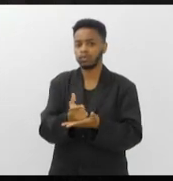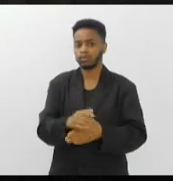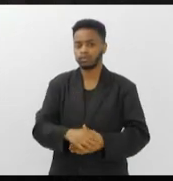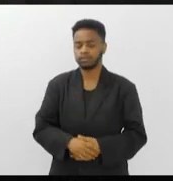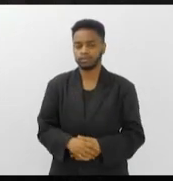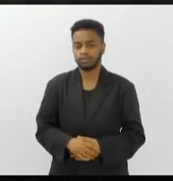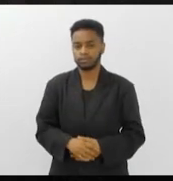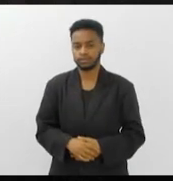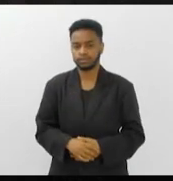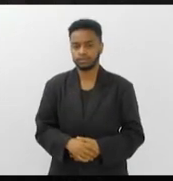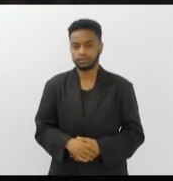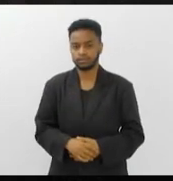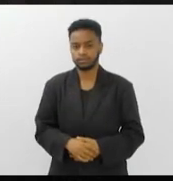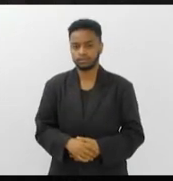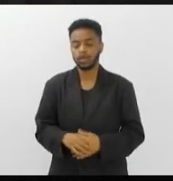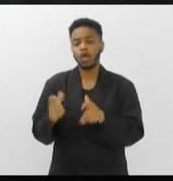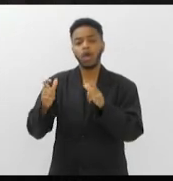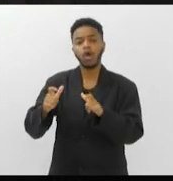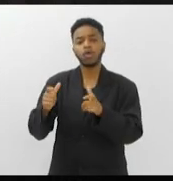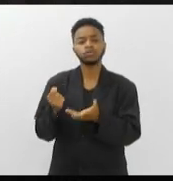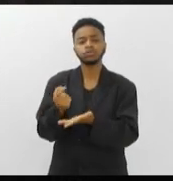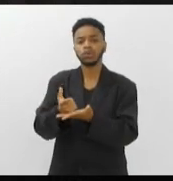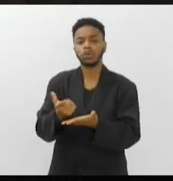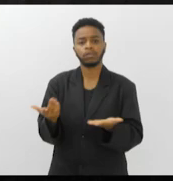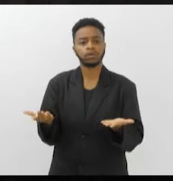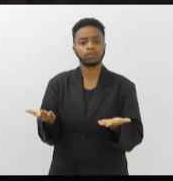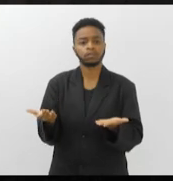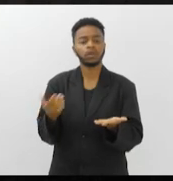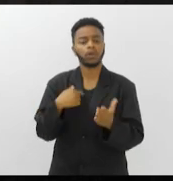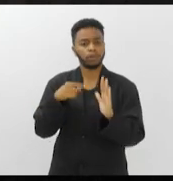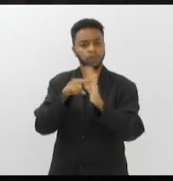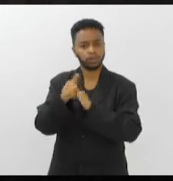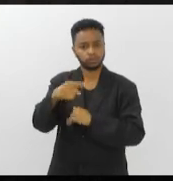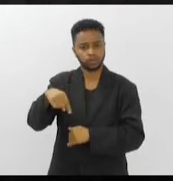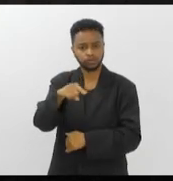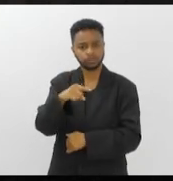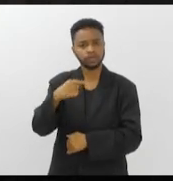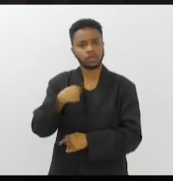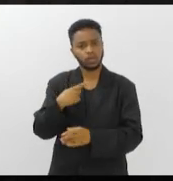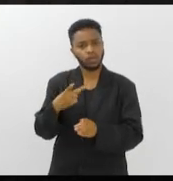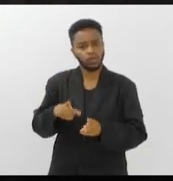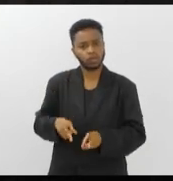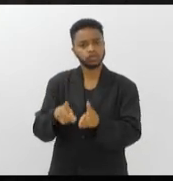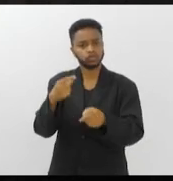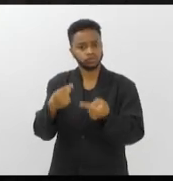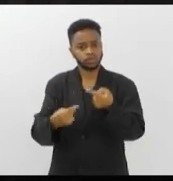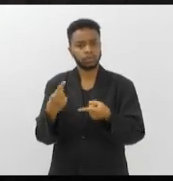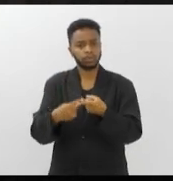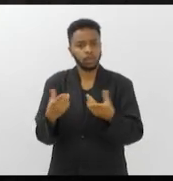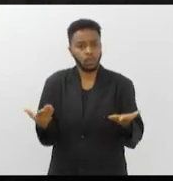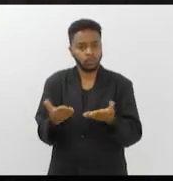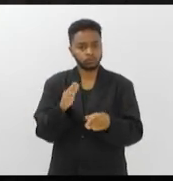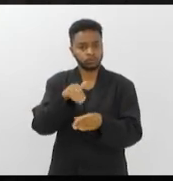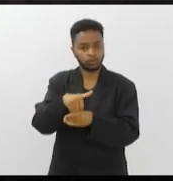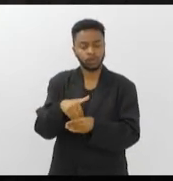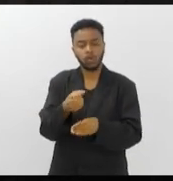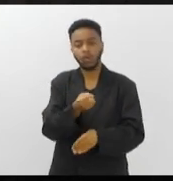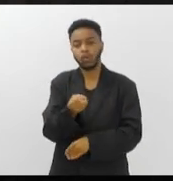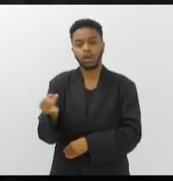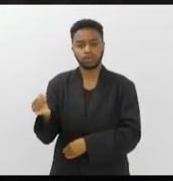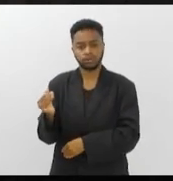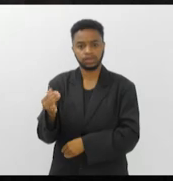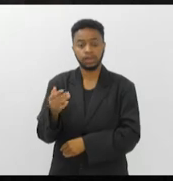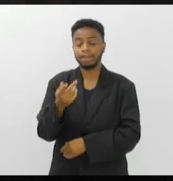droga? Aonde que vai se comprar essa droga? Eu quero fazer essa pergunta, quando tiver essa discussão que a votação é hoje, pela quantidade,